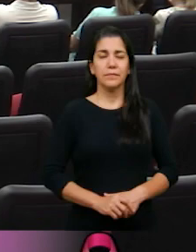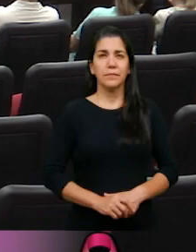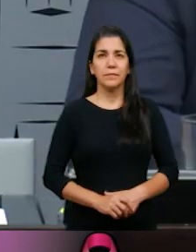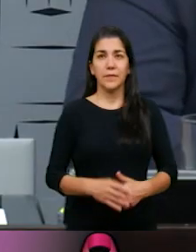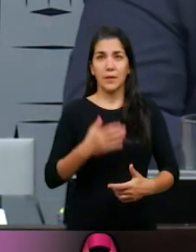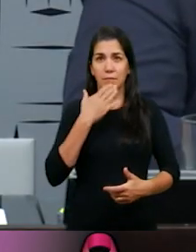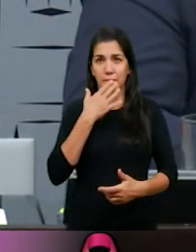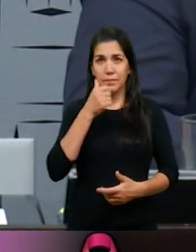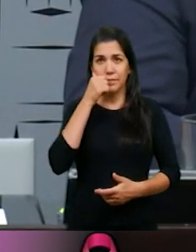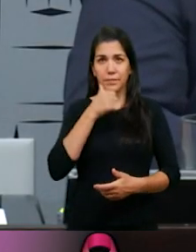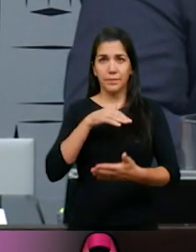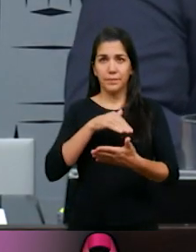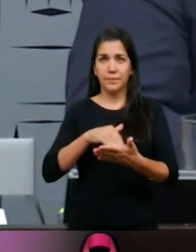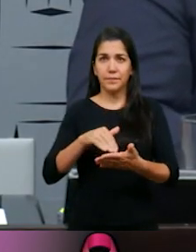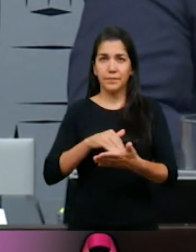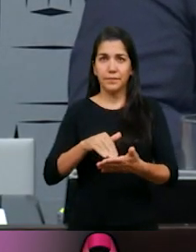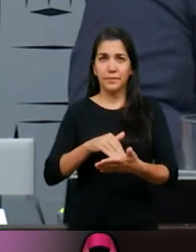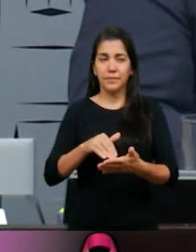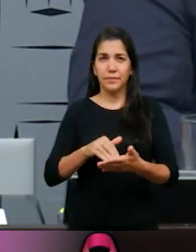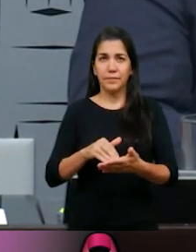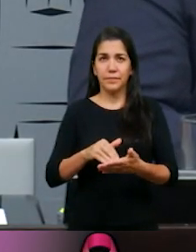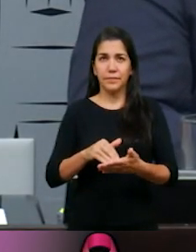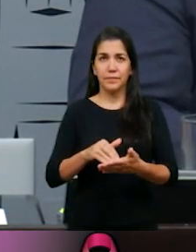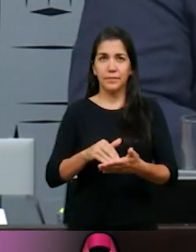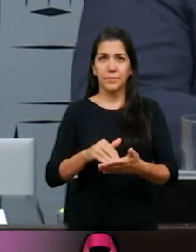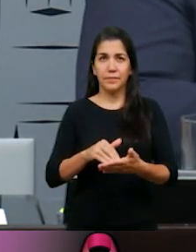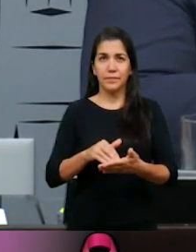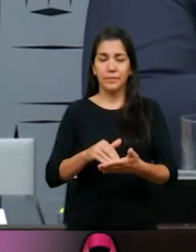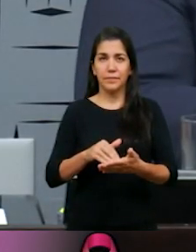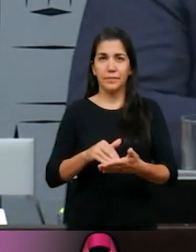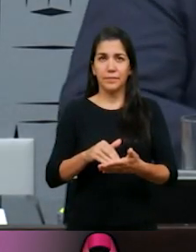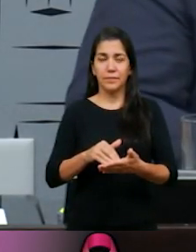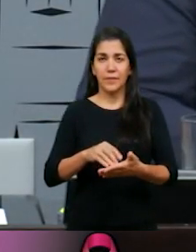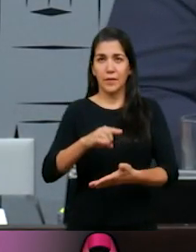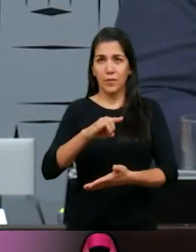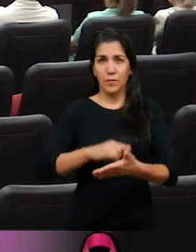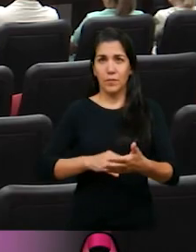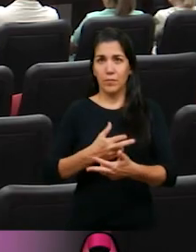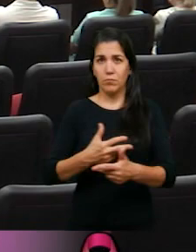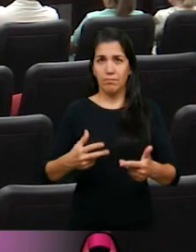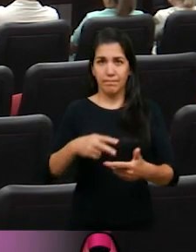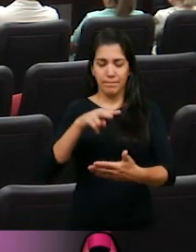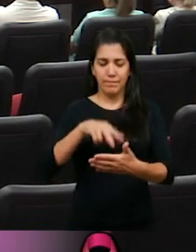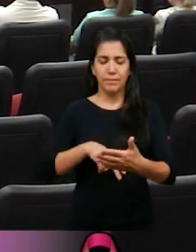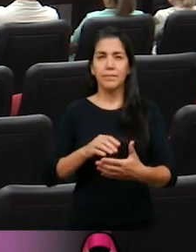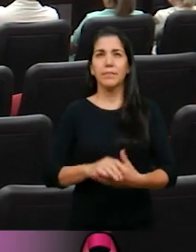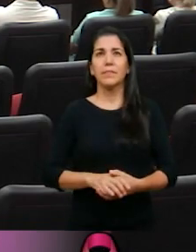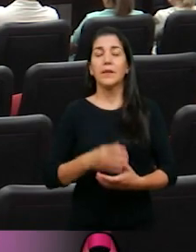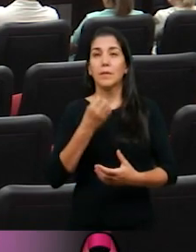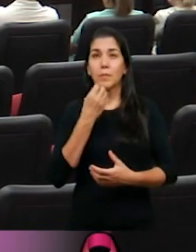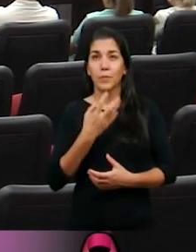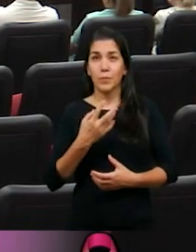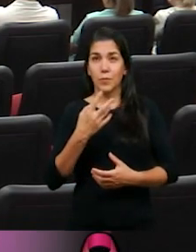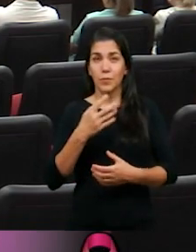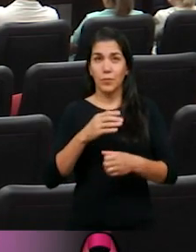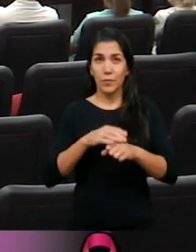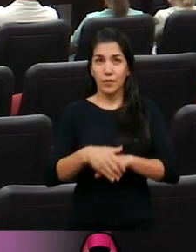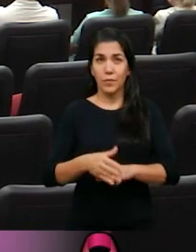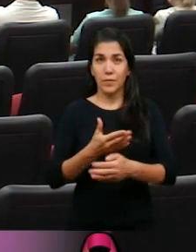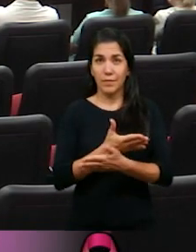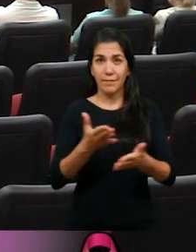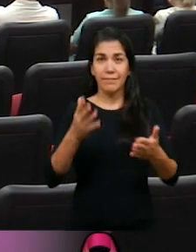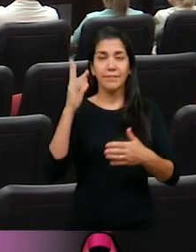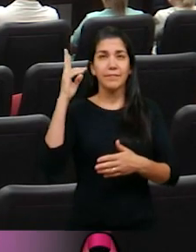Solicitamos à senhora secretária que faça leitura na íntegra de documentos diversos. Boa noite, senhora presidente. Boa noite, nobres